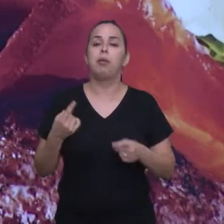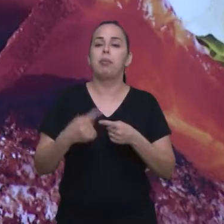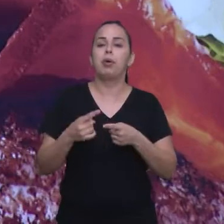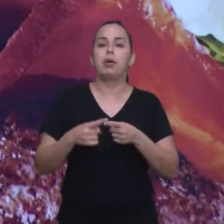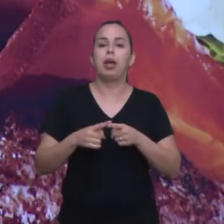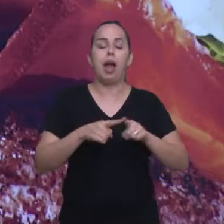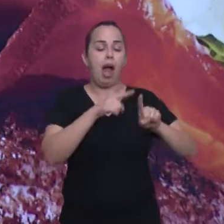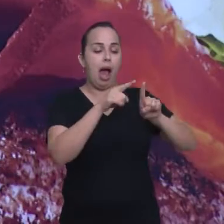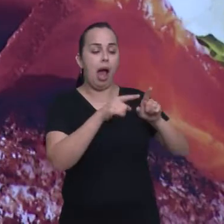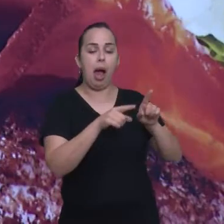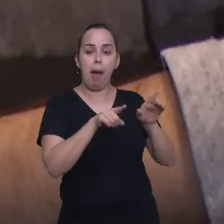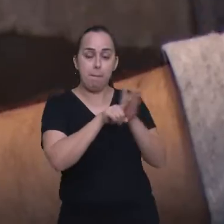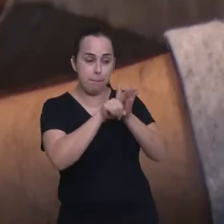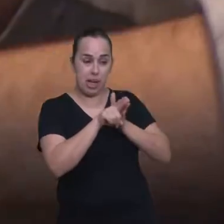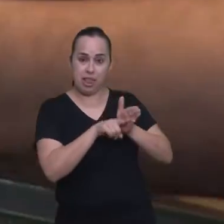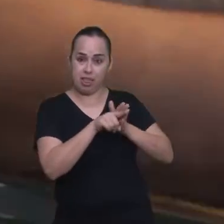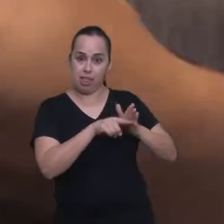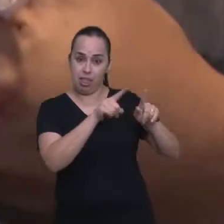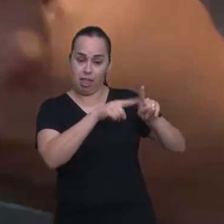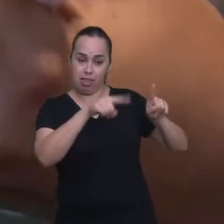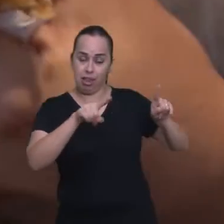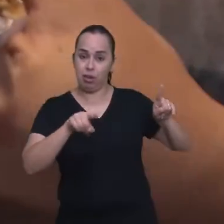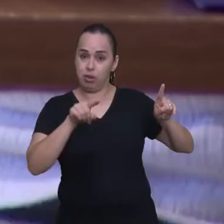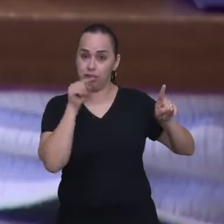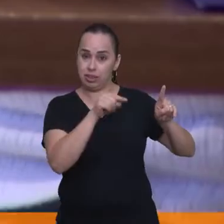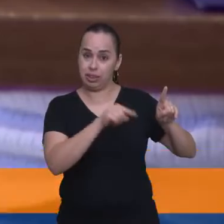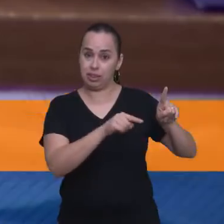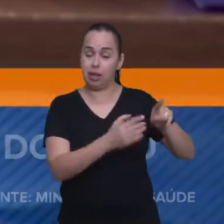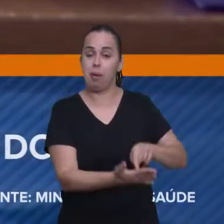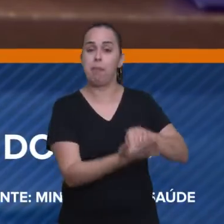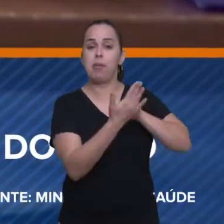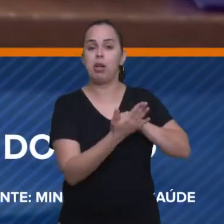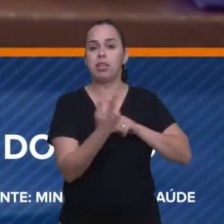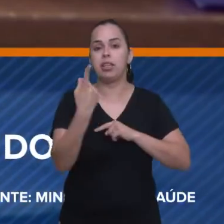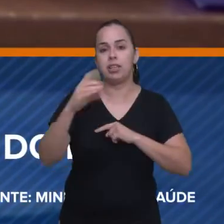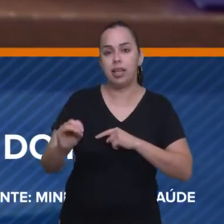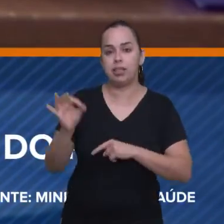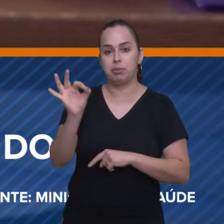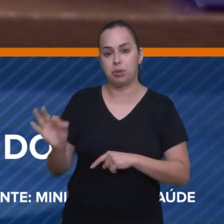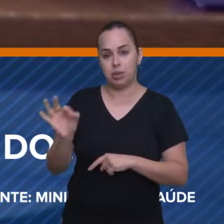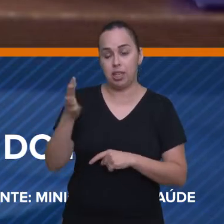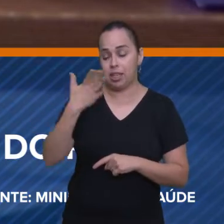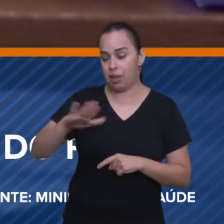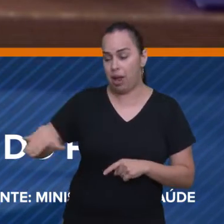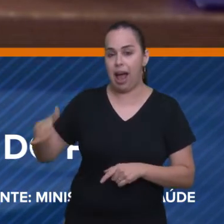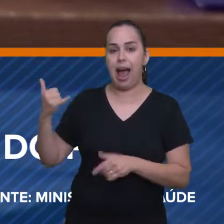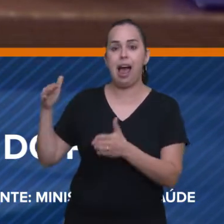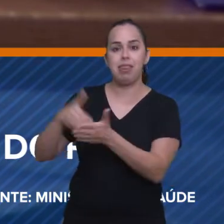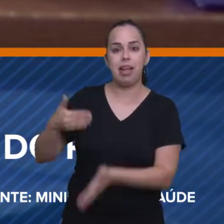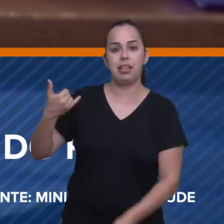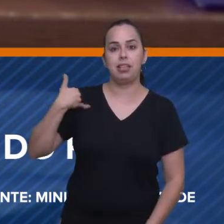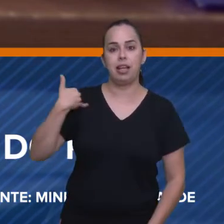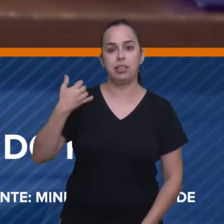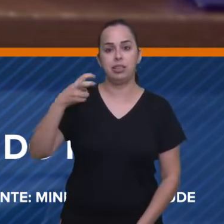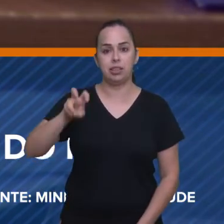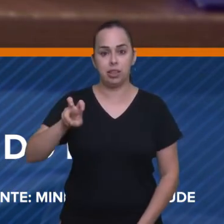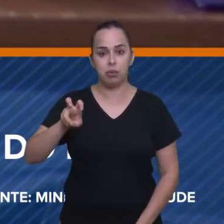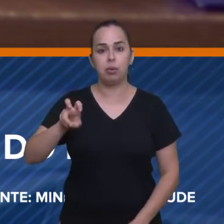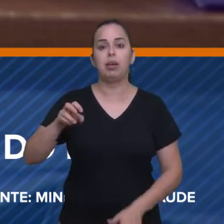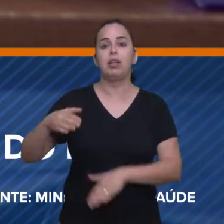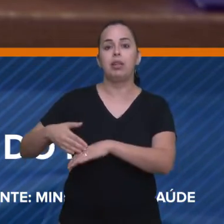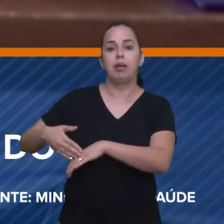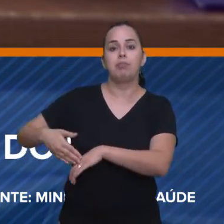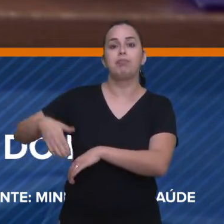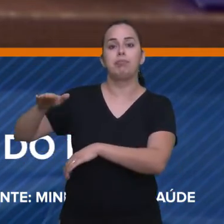o resultado mais recente de uma pesquisa sobre o tema aponta que 10% das crianças até 5 anos de idade